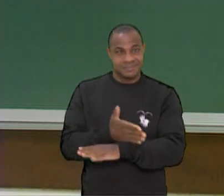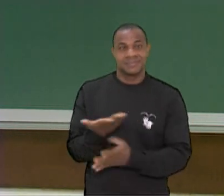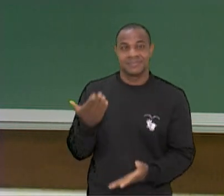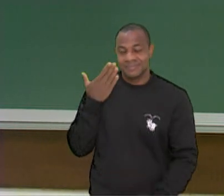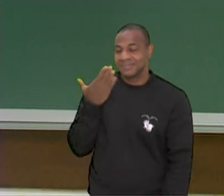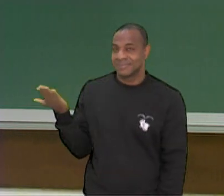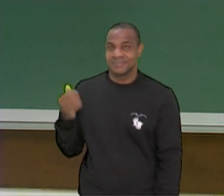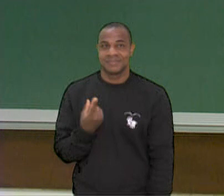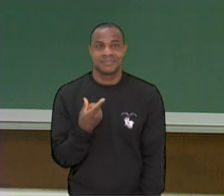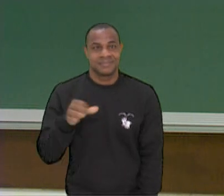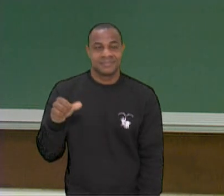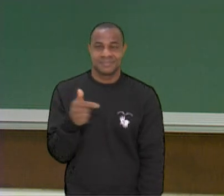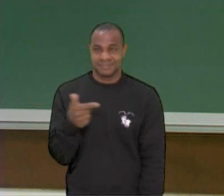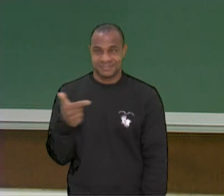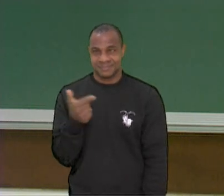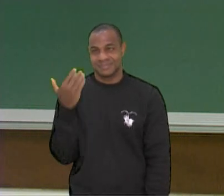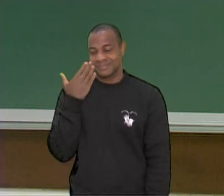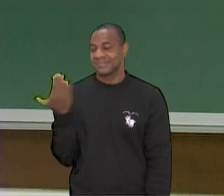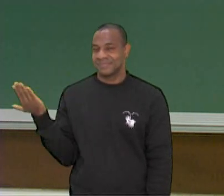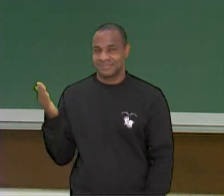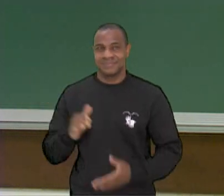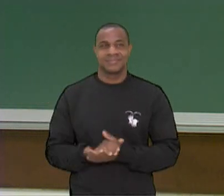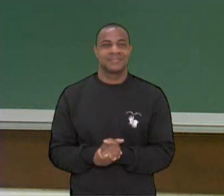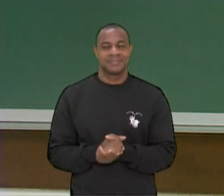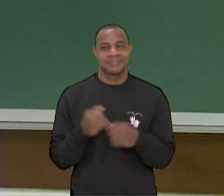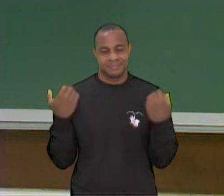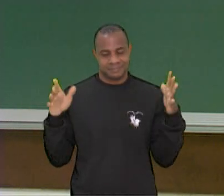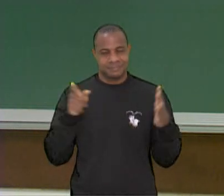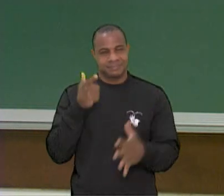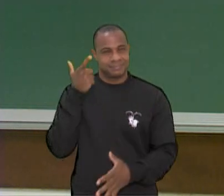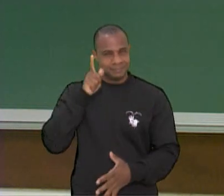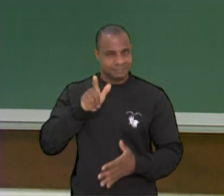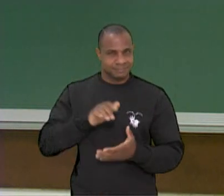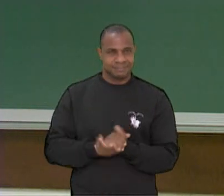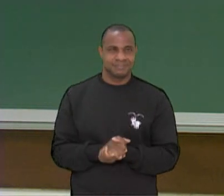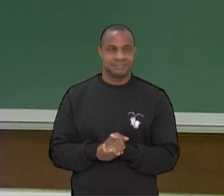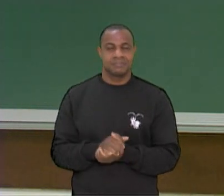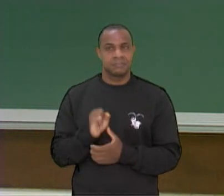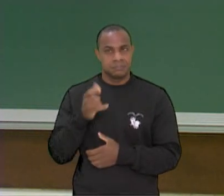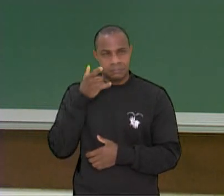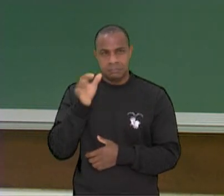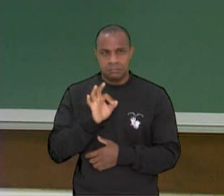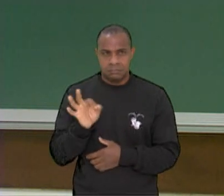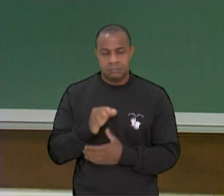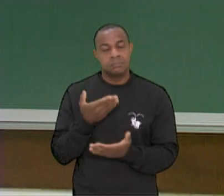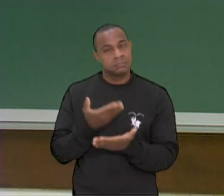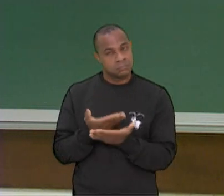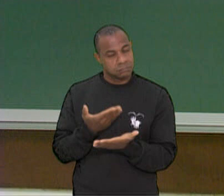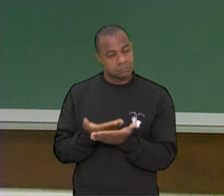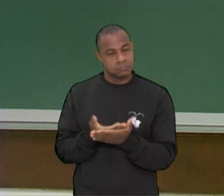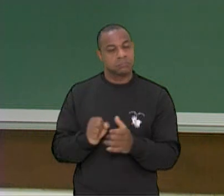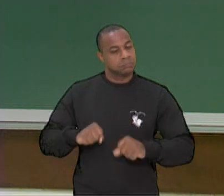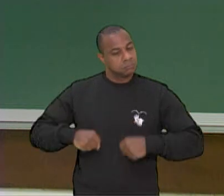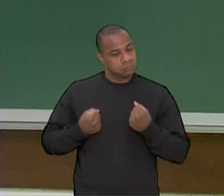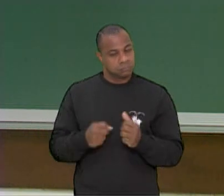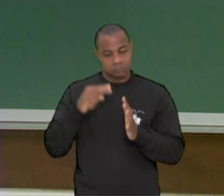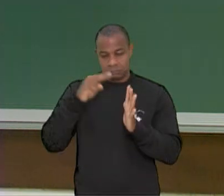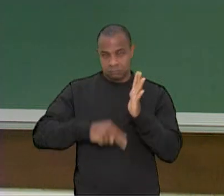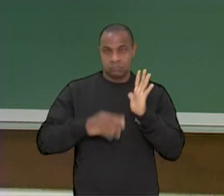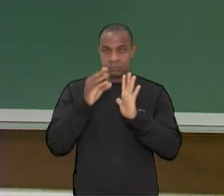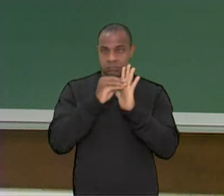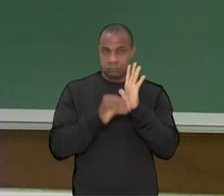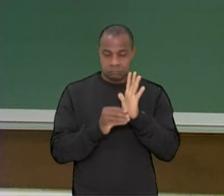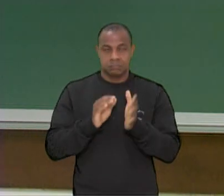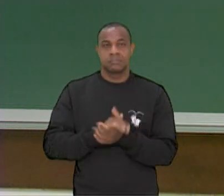tá careca de saber, não é mesmo? Parabéns para você que acertou aí. E se não acertou, estuda mais um pouquinho, dá uma revisada no